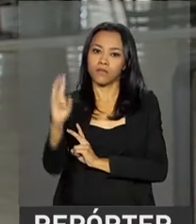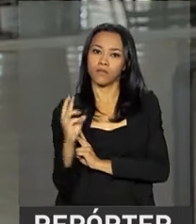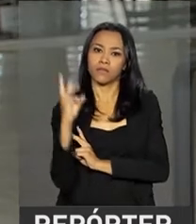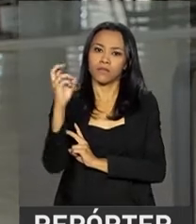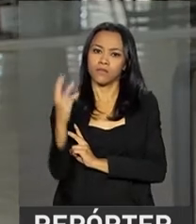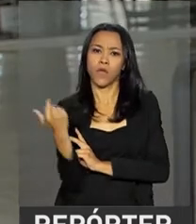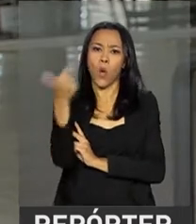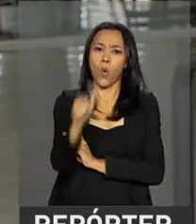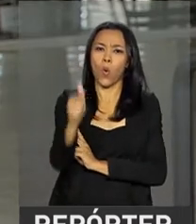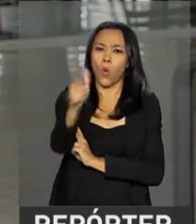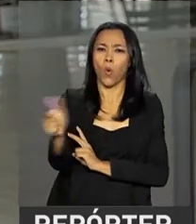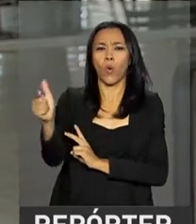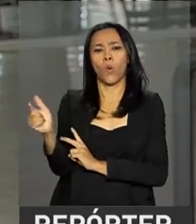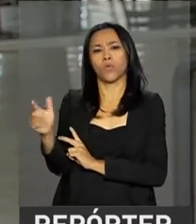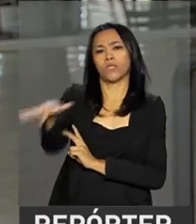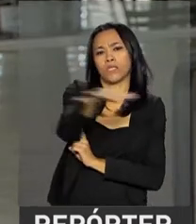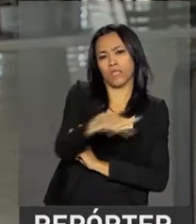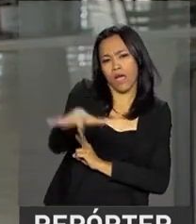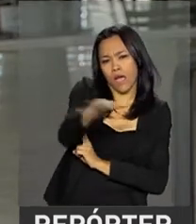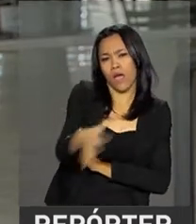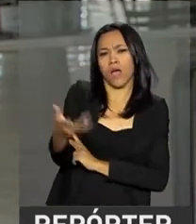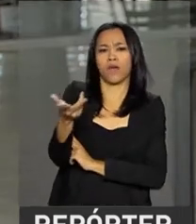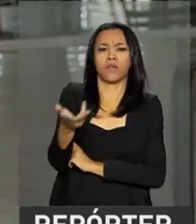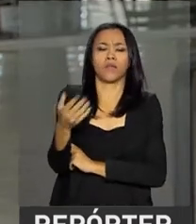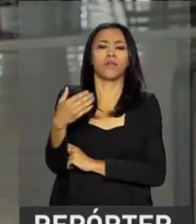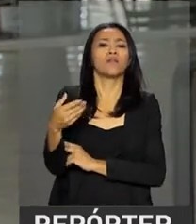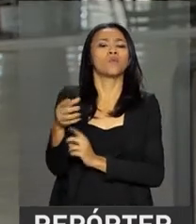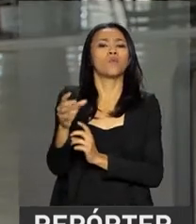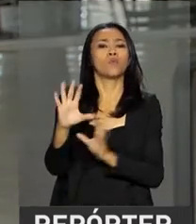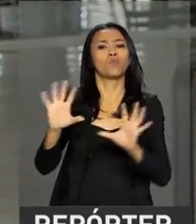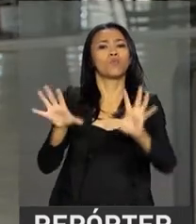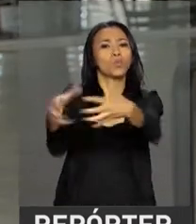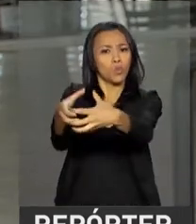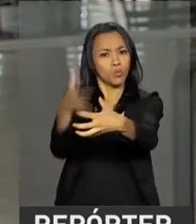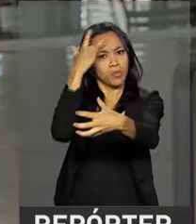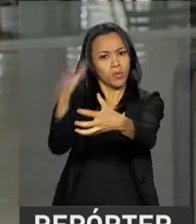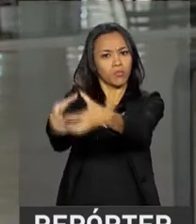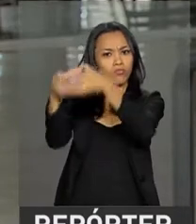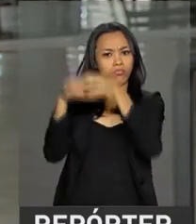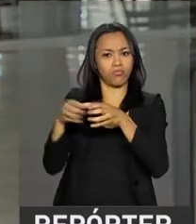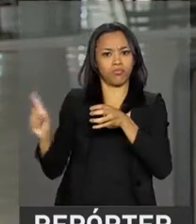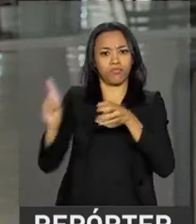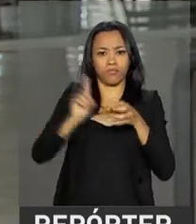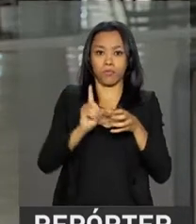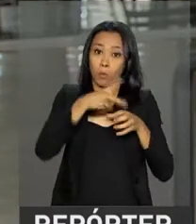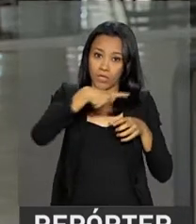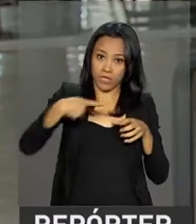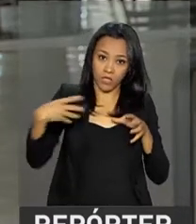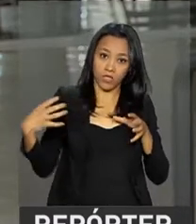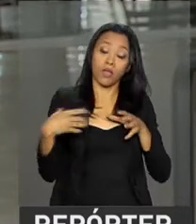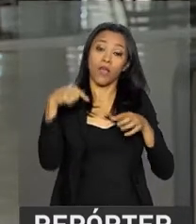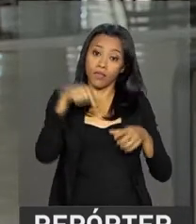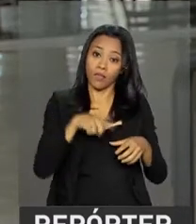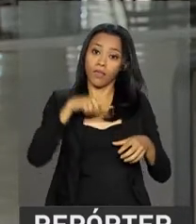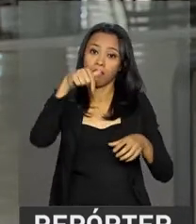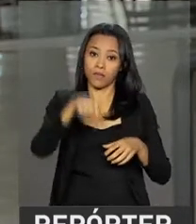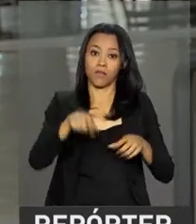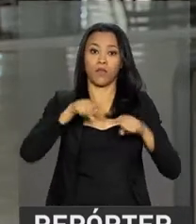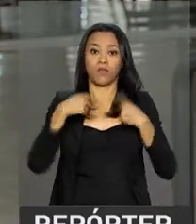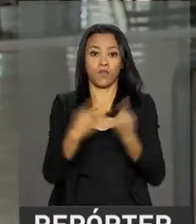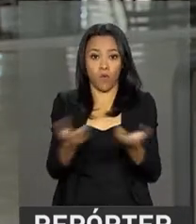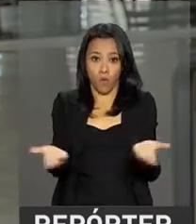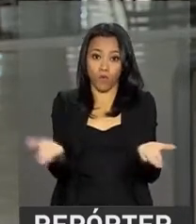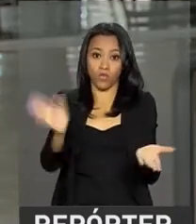Nacional de Entidades do Comércio de Serviços, a UNEX. Essa reunião ocorre agora, às 10 horas da manhã, aqui no Palácio